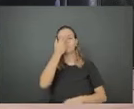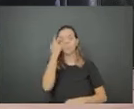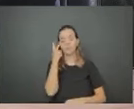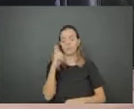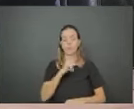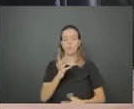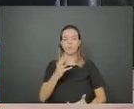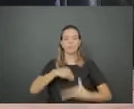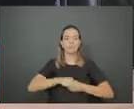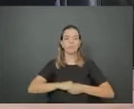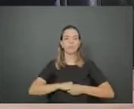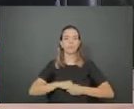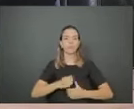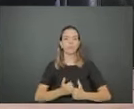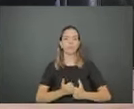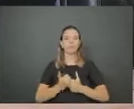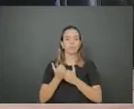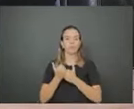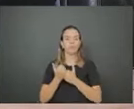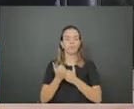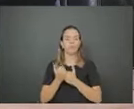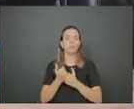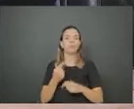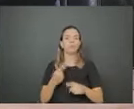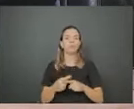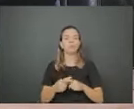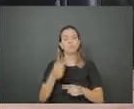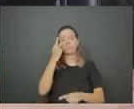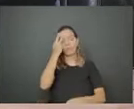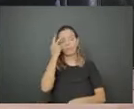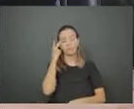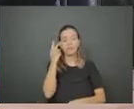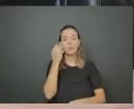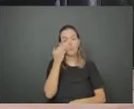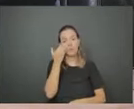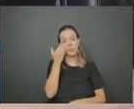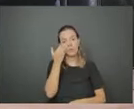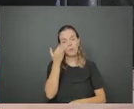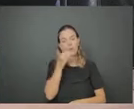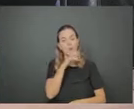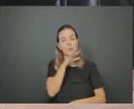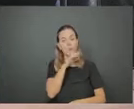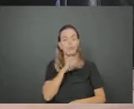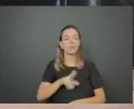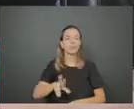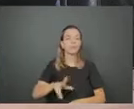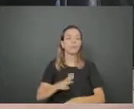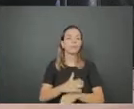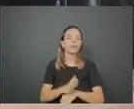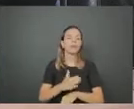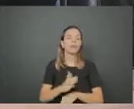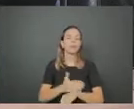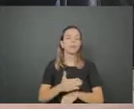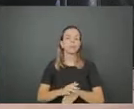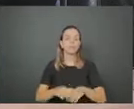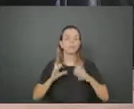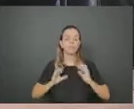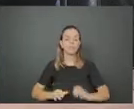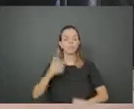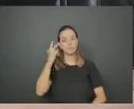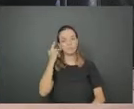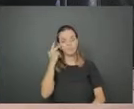porque o marginal ele não age como um cidadão comum. Ele não age. Ele não tem respeito ao próximo. Eu mesmo